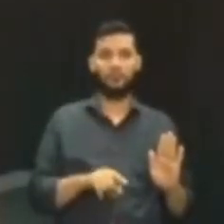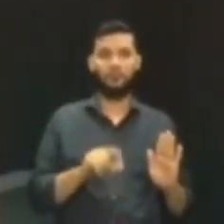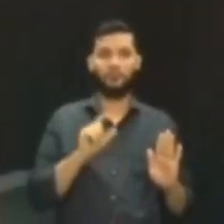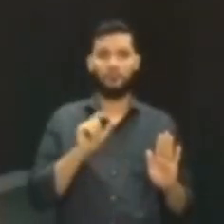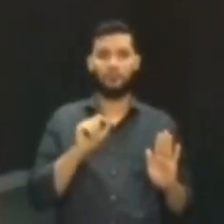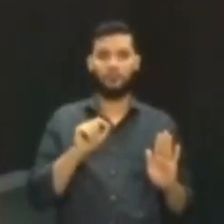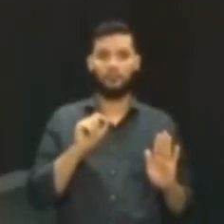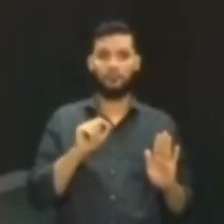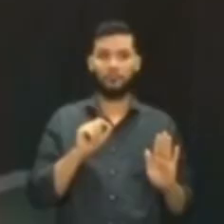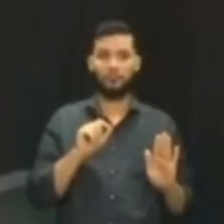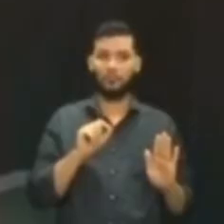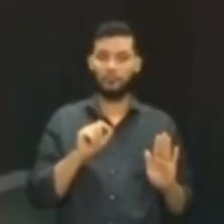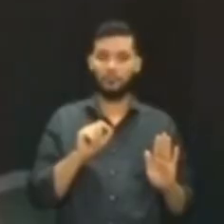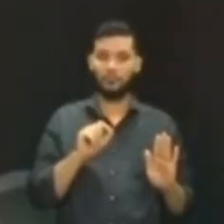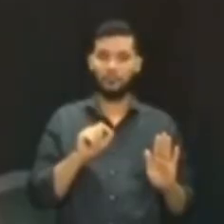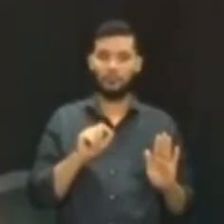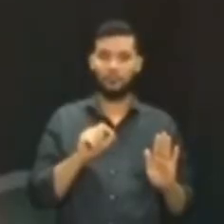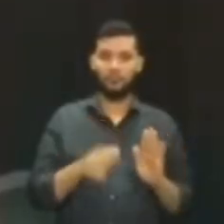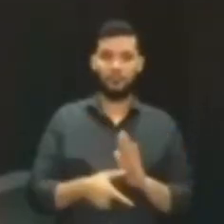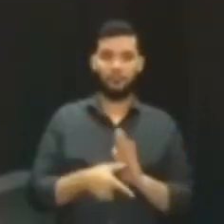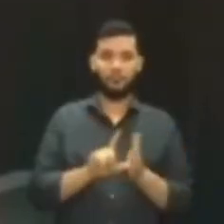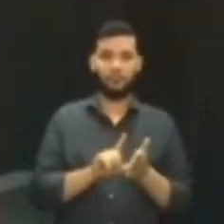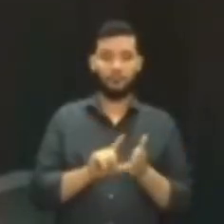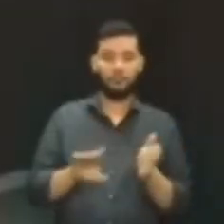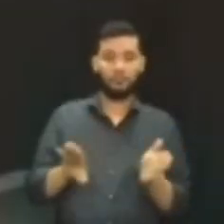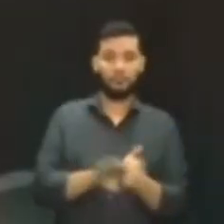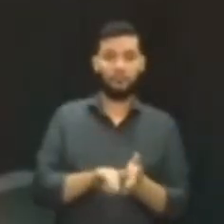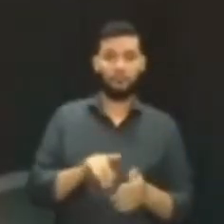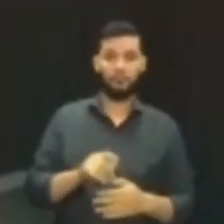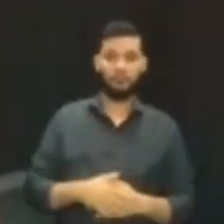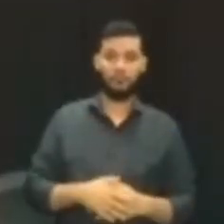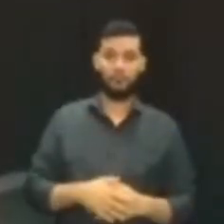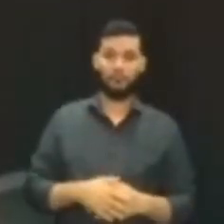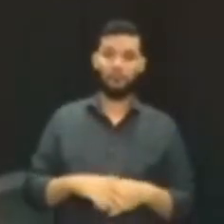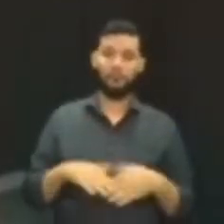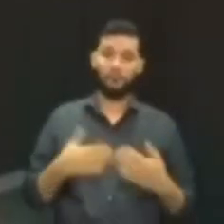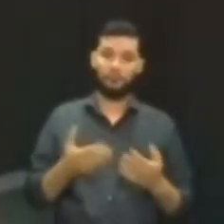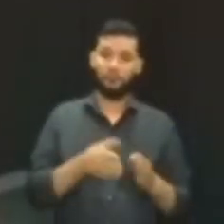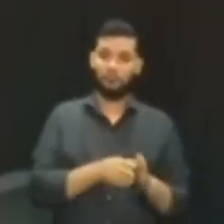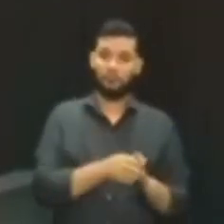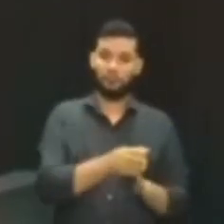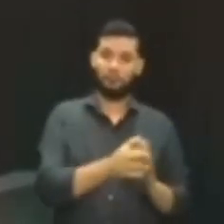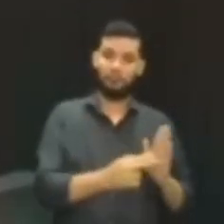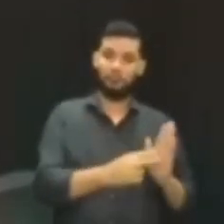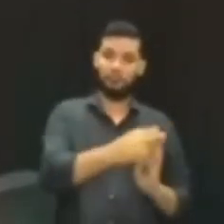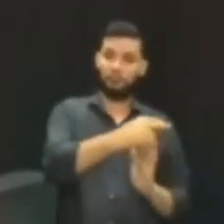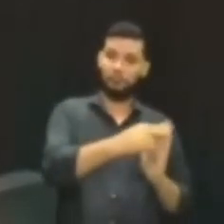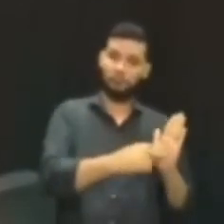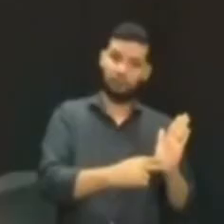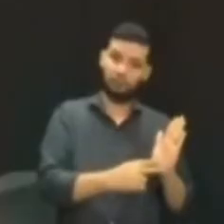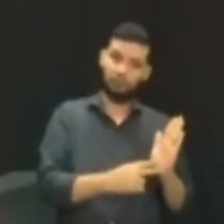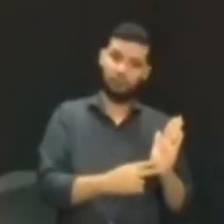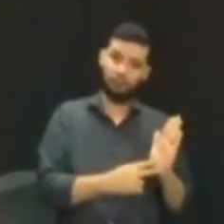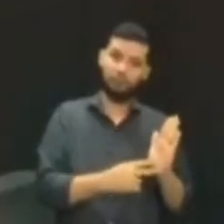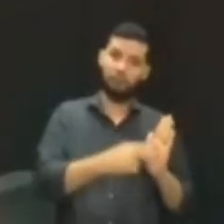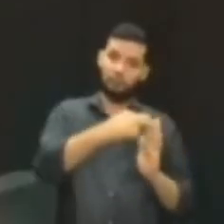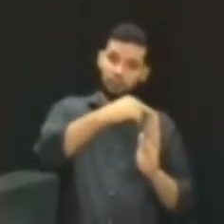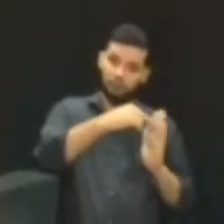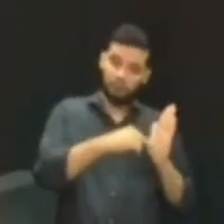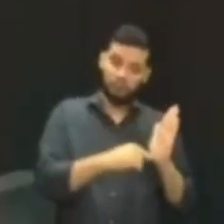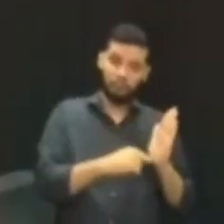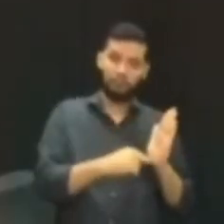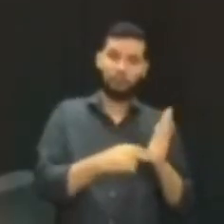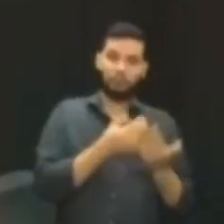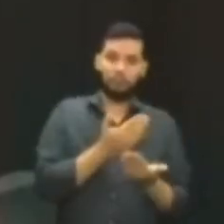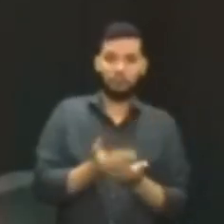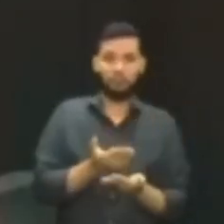anteriormente a nós chegarmos aqui, inclusive. Então, vou aconselhar a Vossa Excelência a ler. Leia.